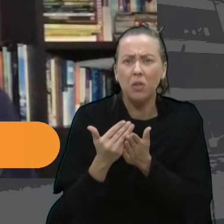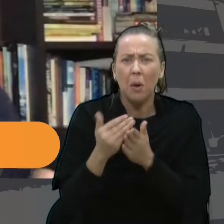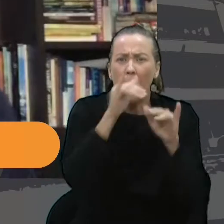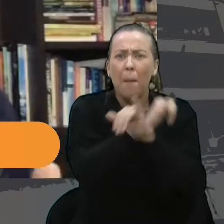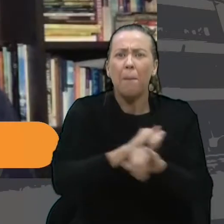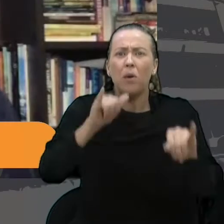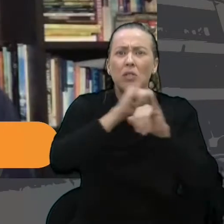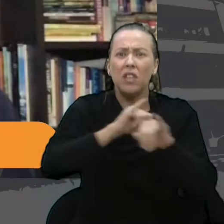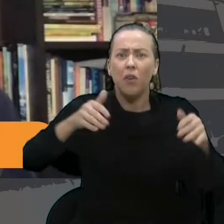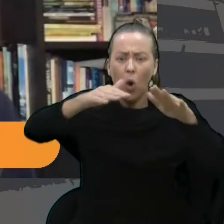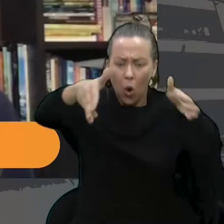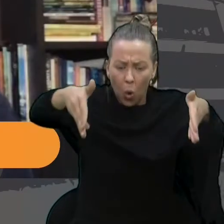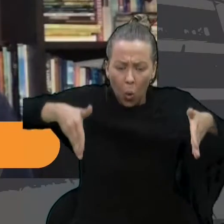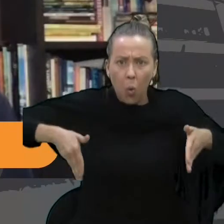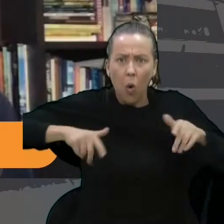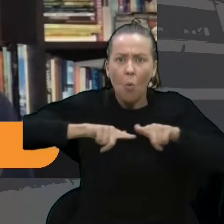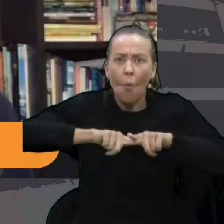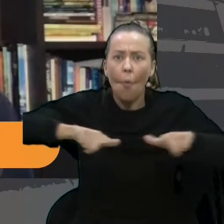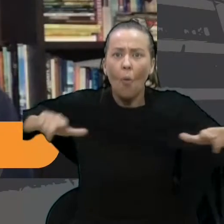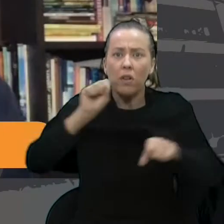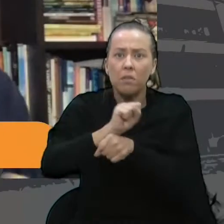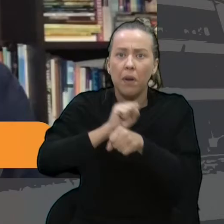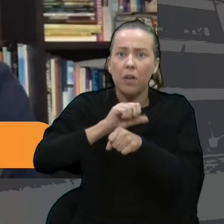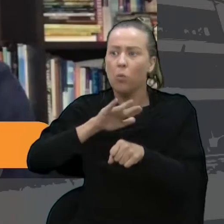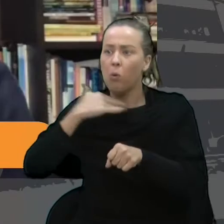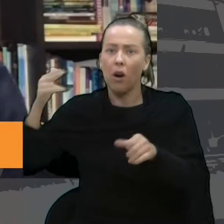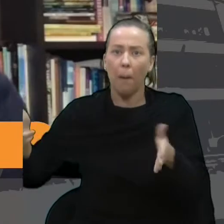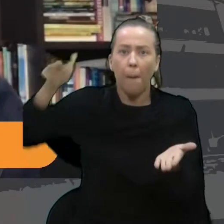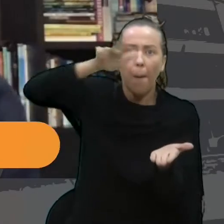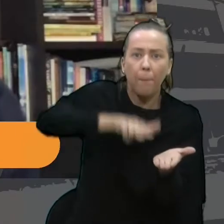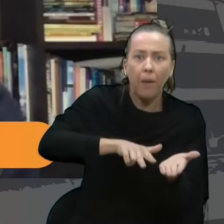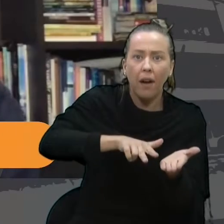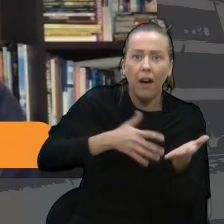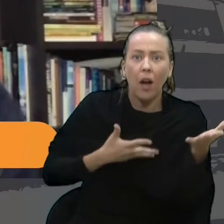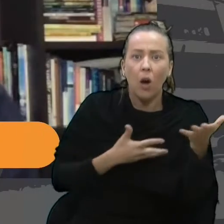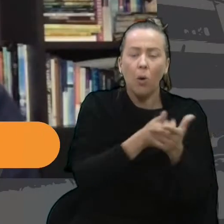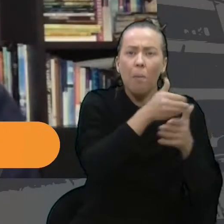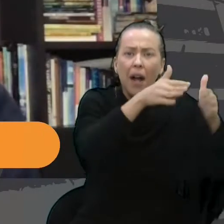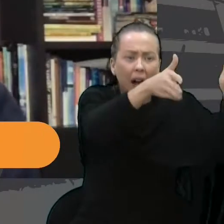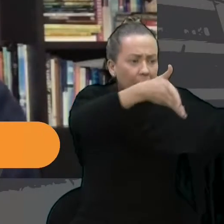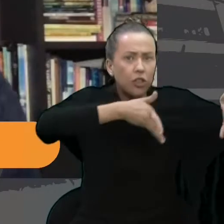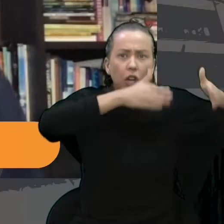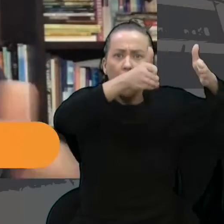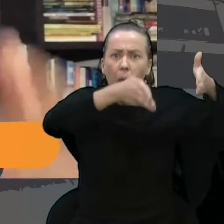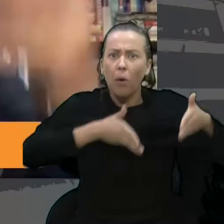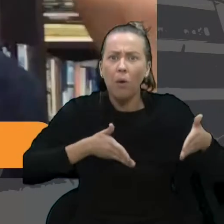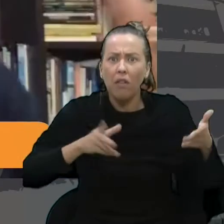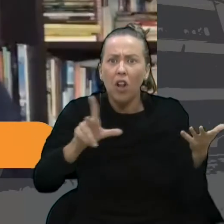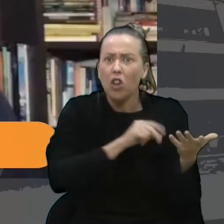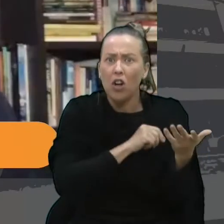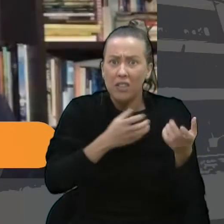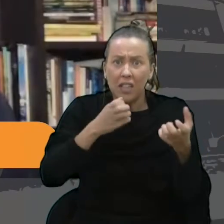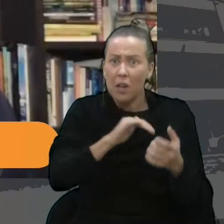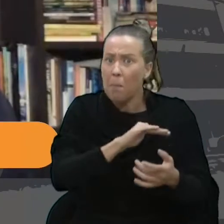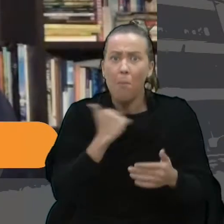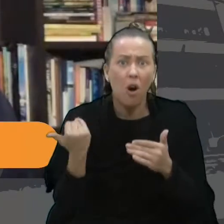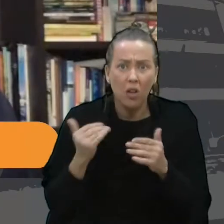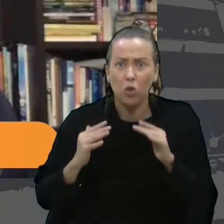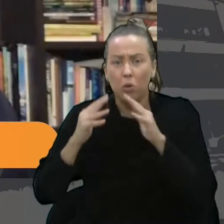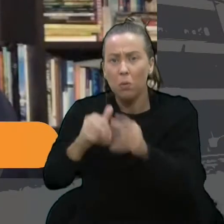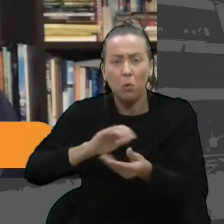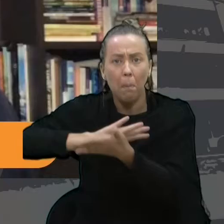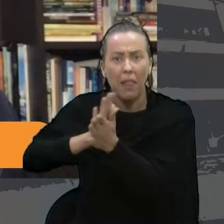mostravam covas abertas nos esperando e saíram para comprar caixão. Meu Deus, queriam nos matar de